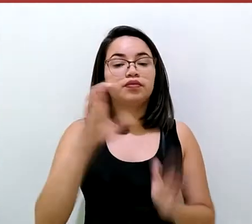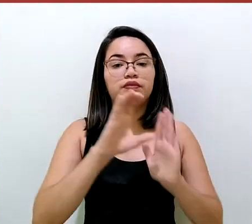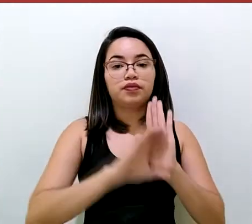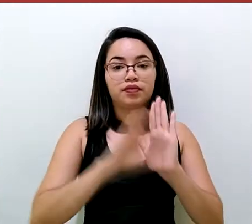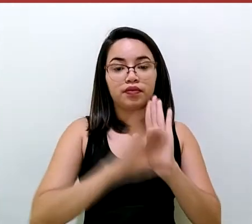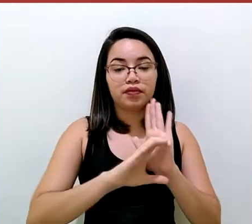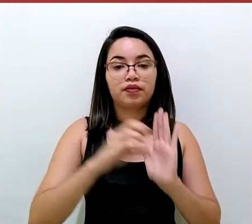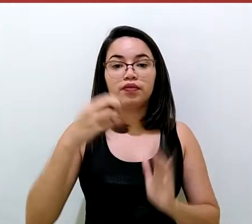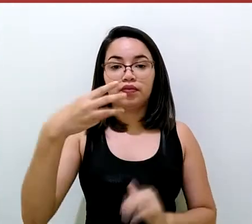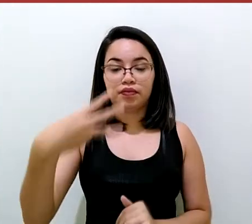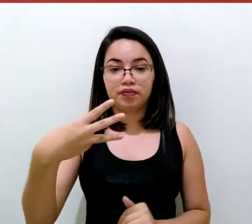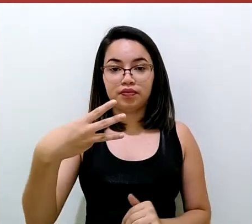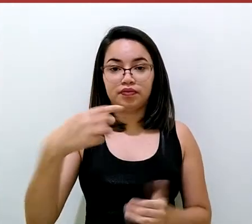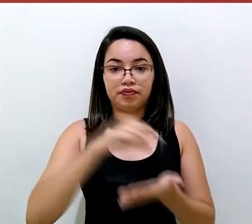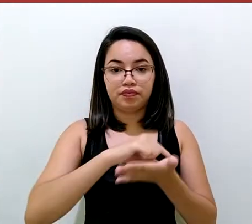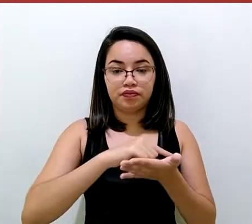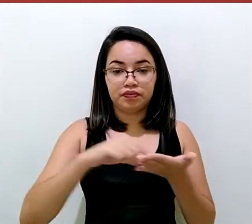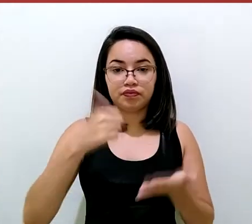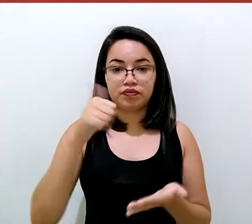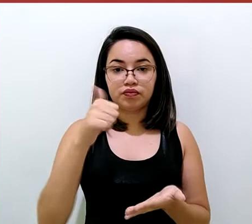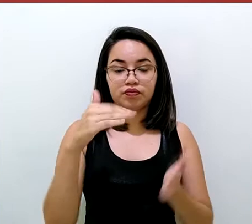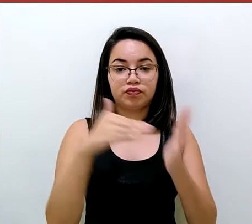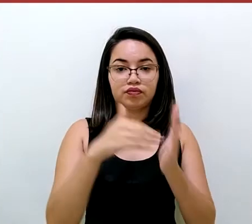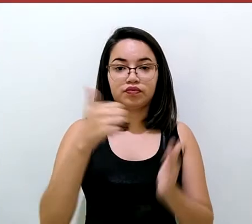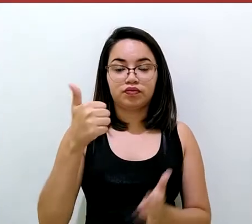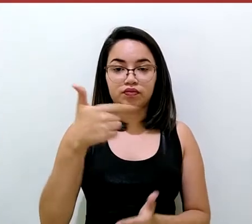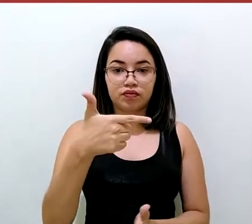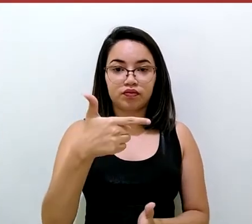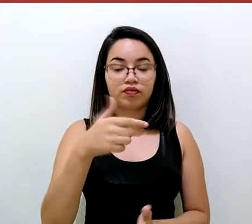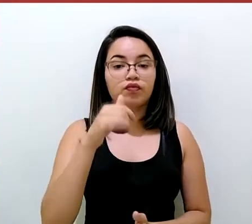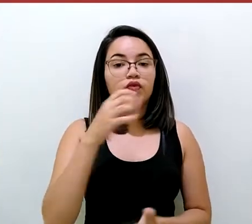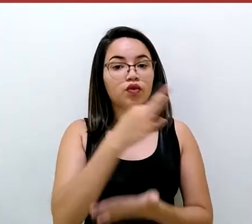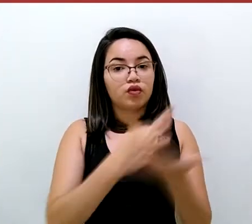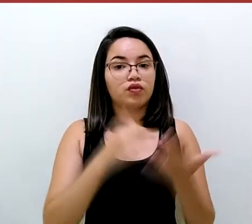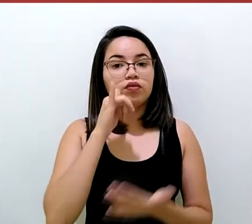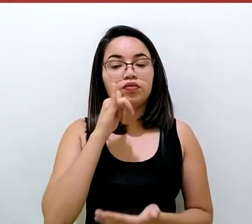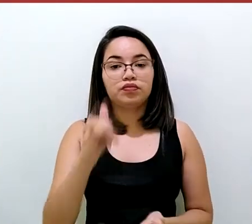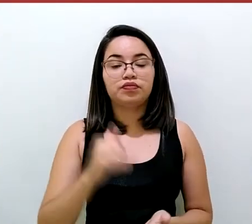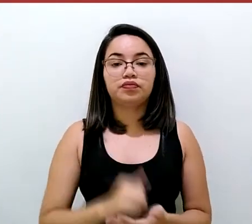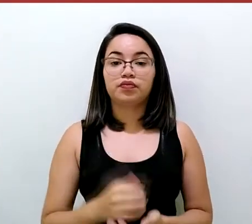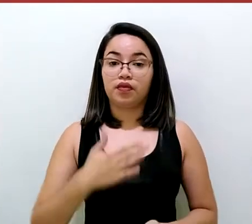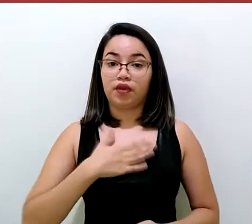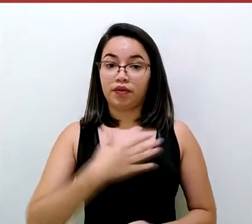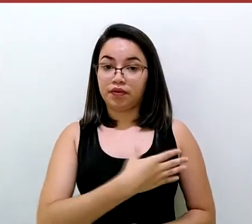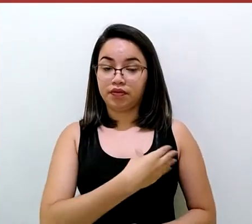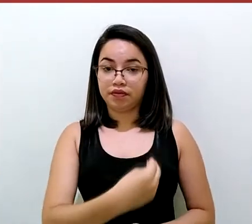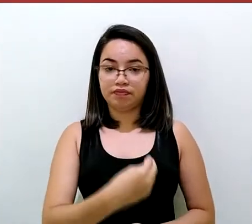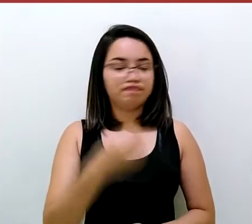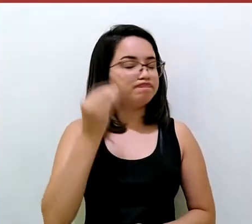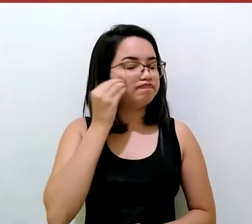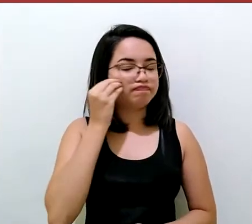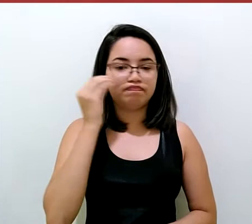Provérbios, no capítulo 3, de 11 a 12, o texto diz assim: meu